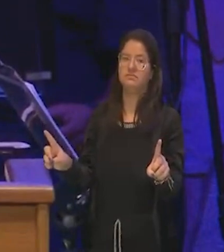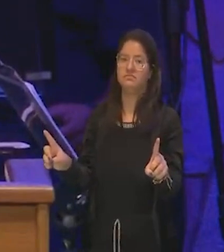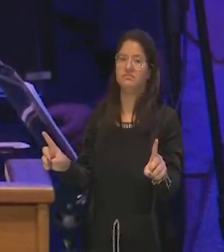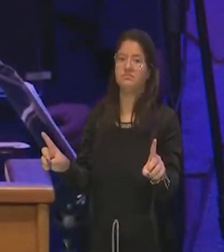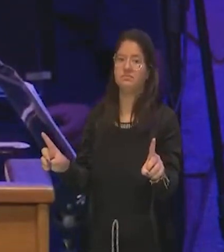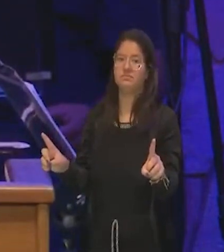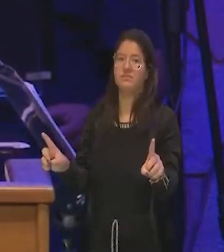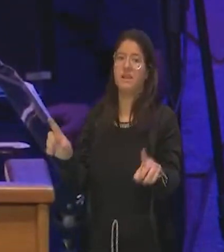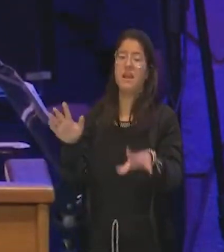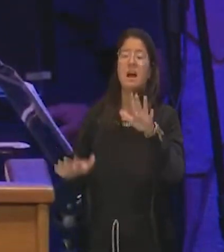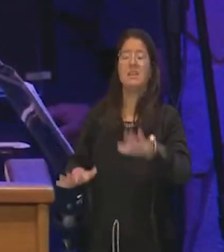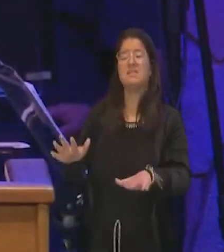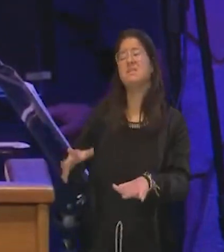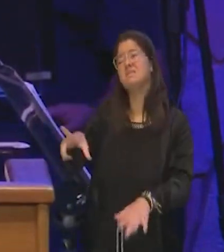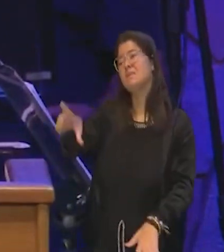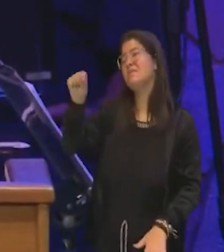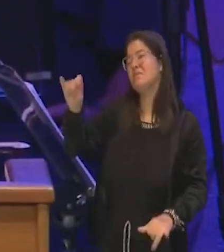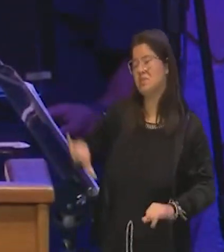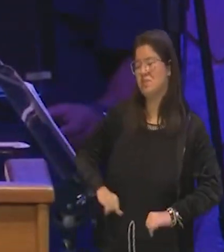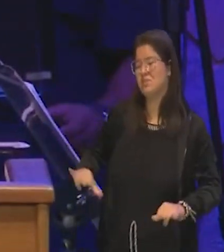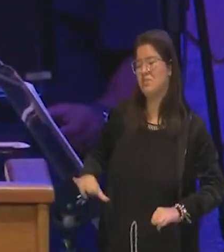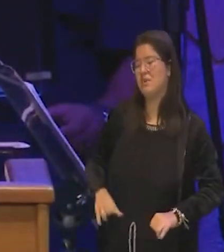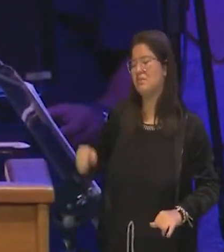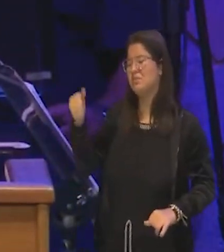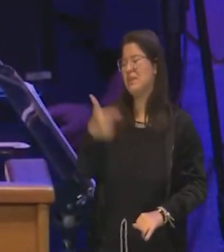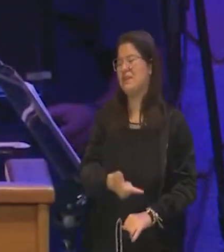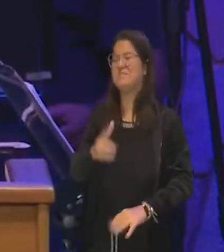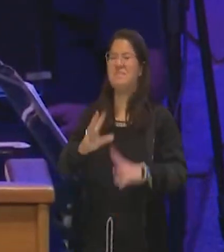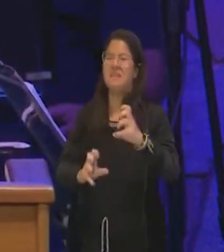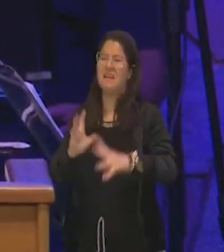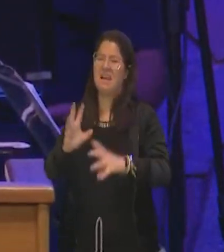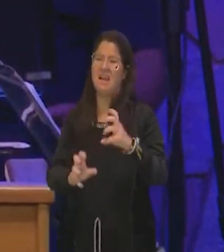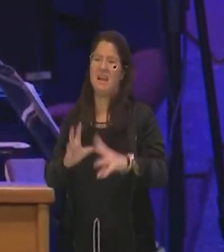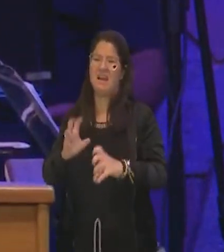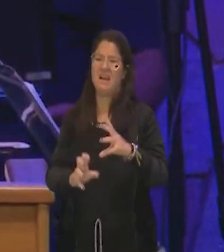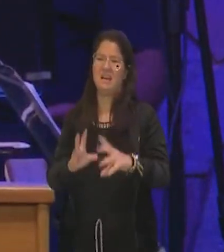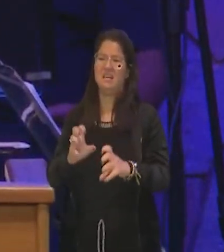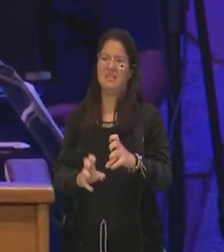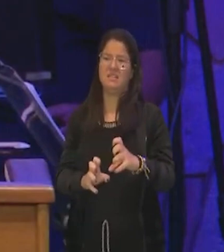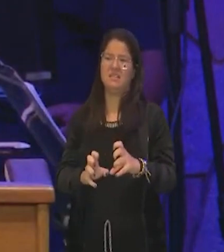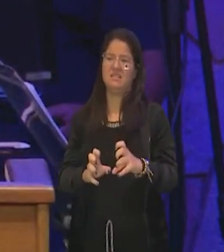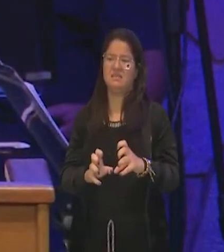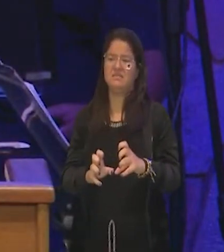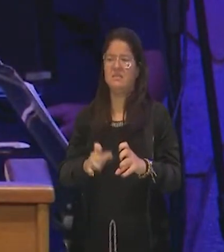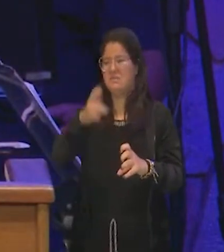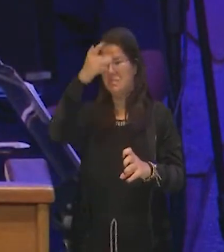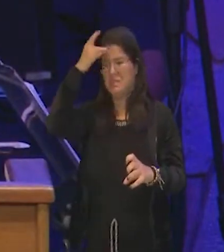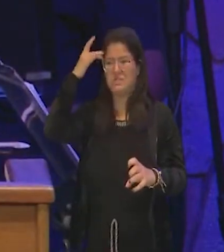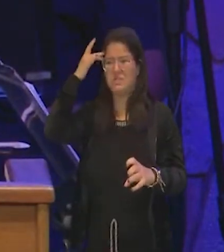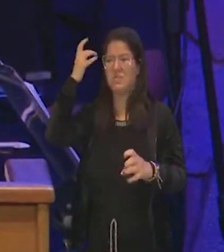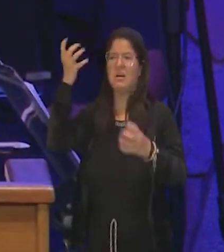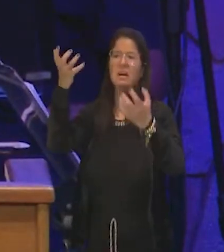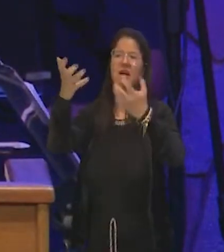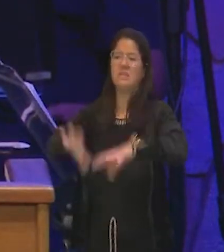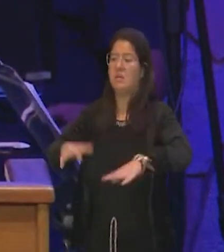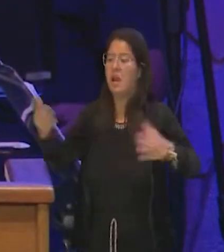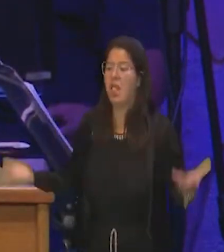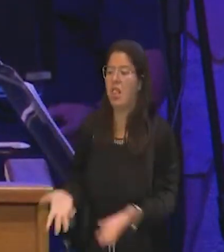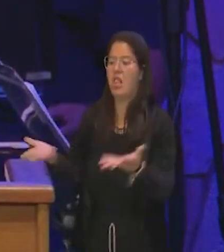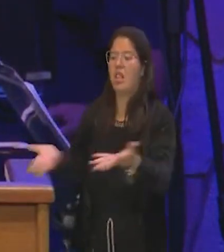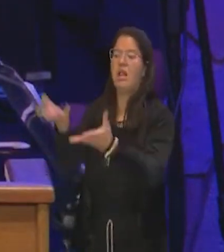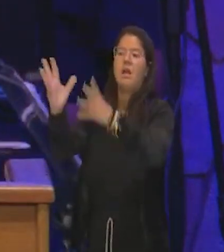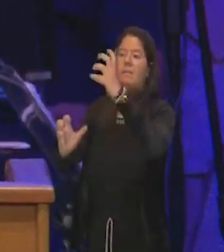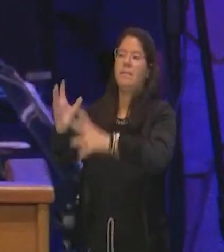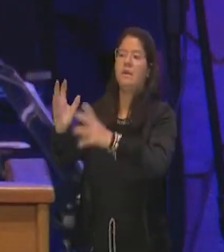uma contenda. É aquela pessoa que não coloca fogo na fogueira, não incita mais com as